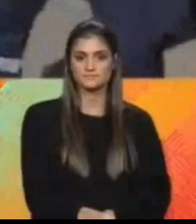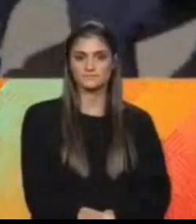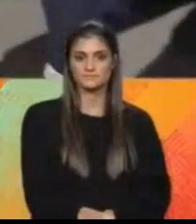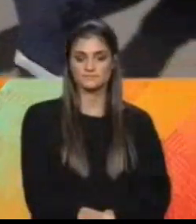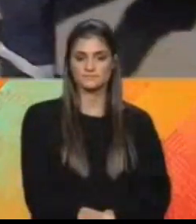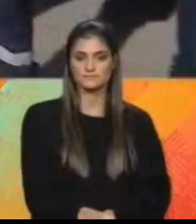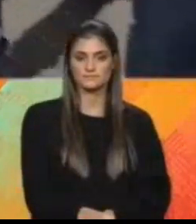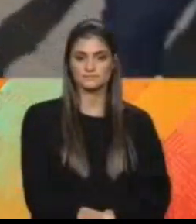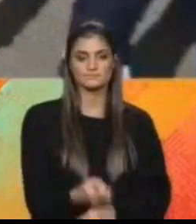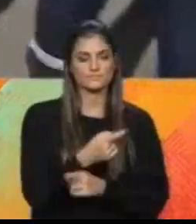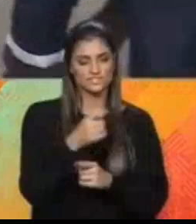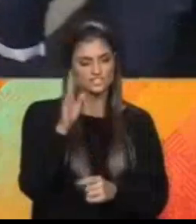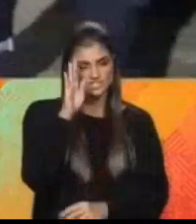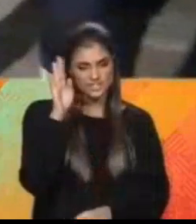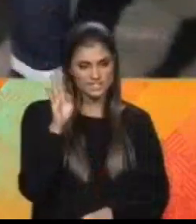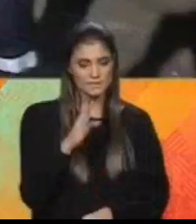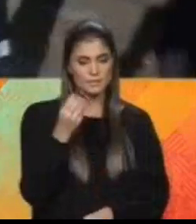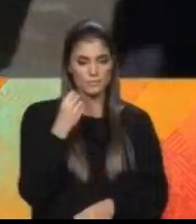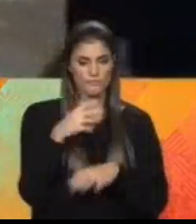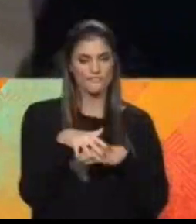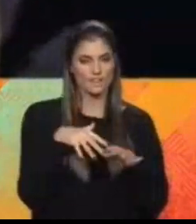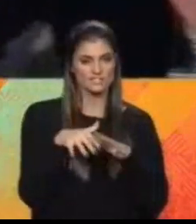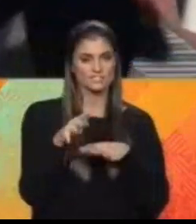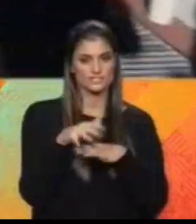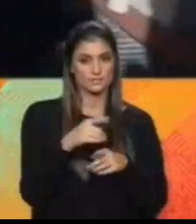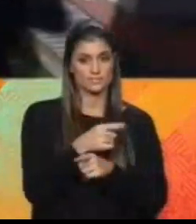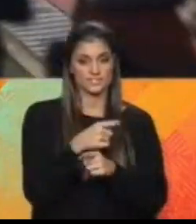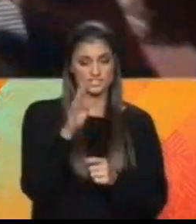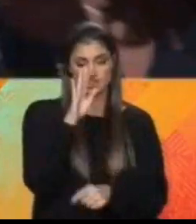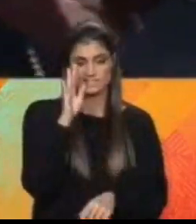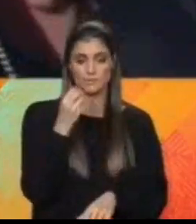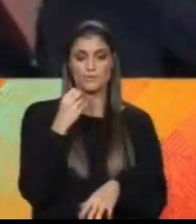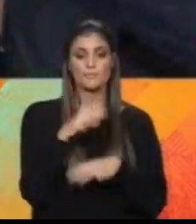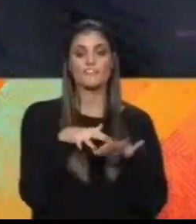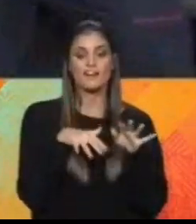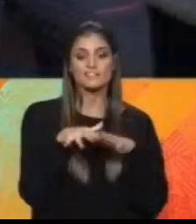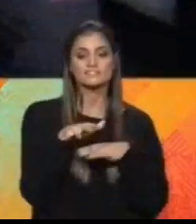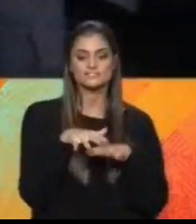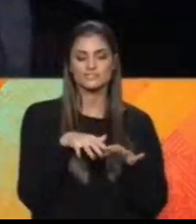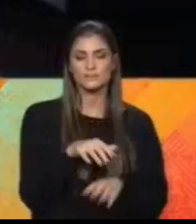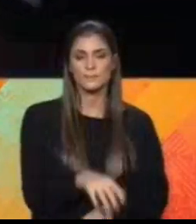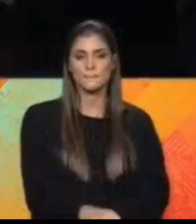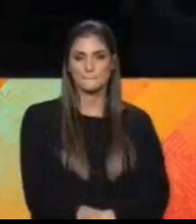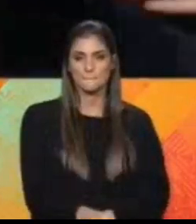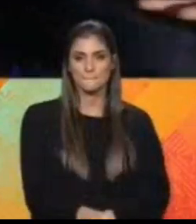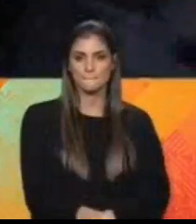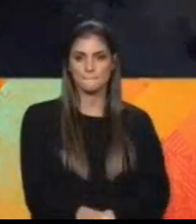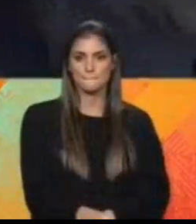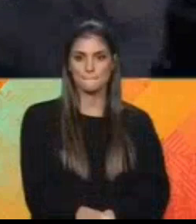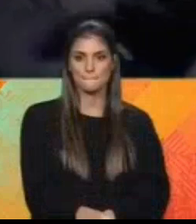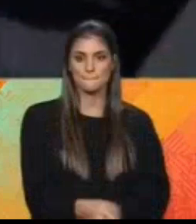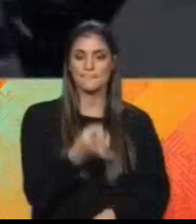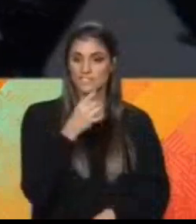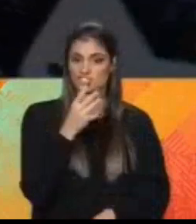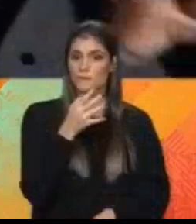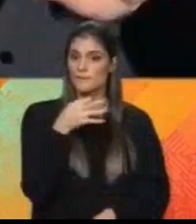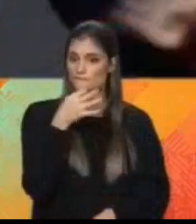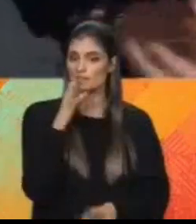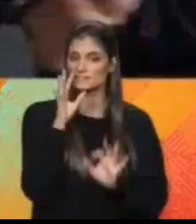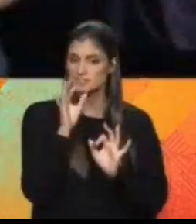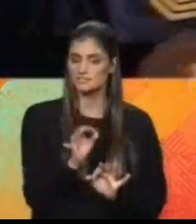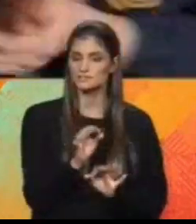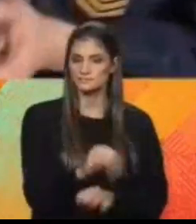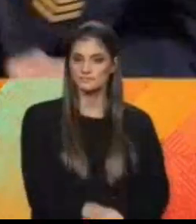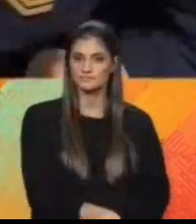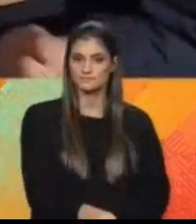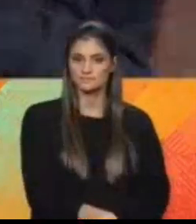Pois sabem como se faz, pois sabem como se faz. Deixei-me falar assim.